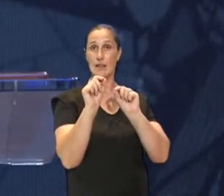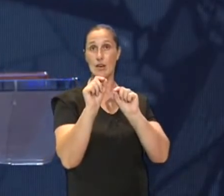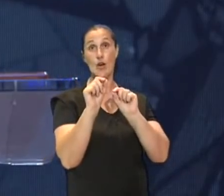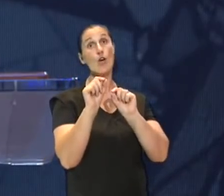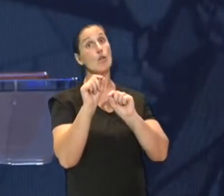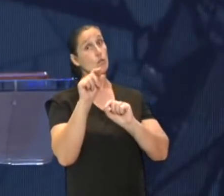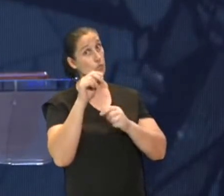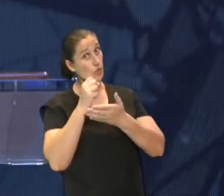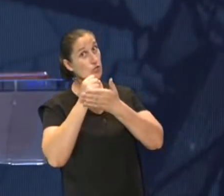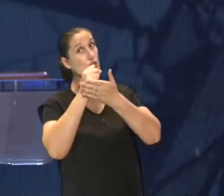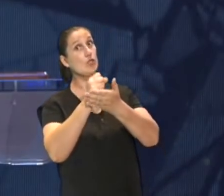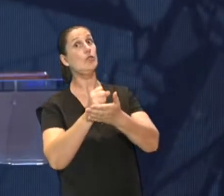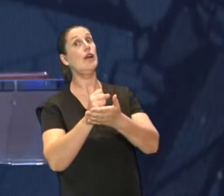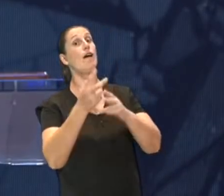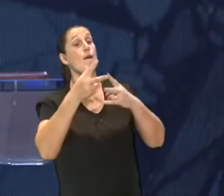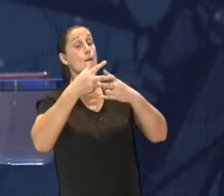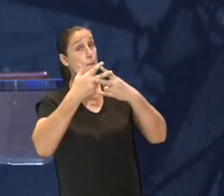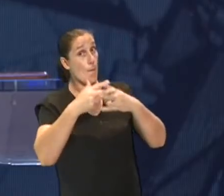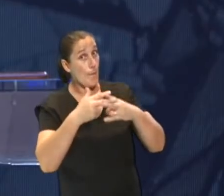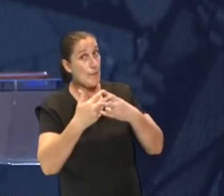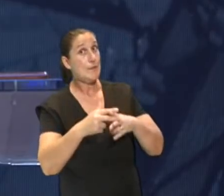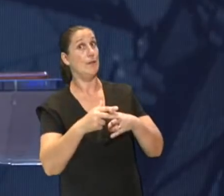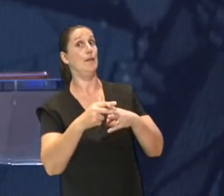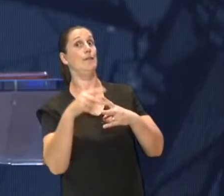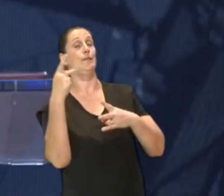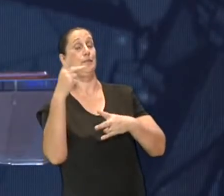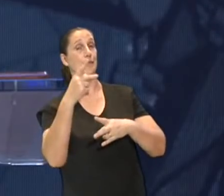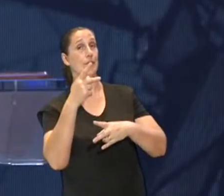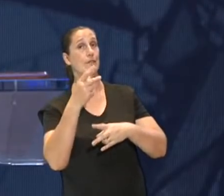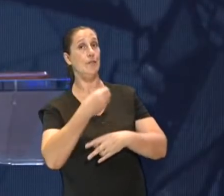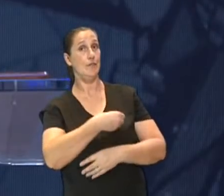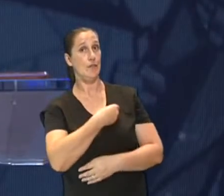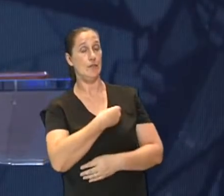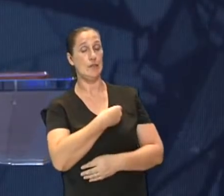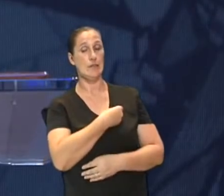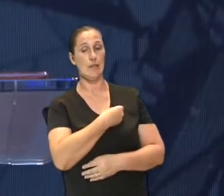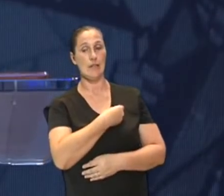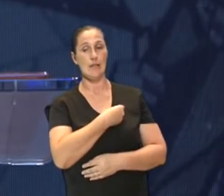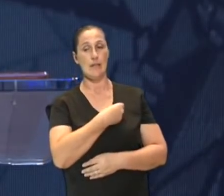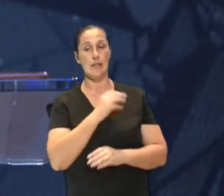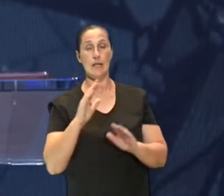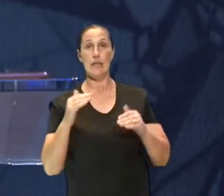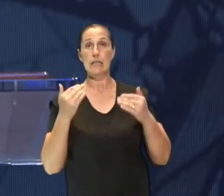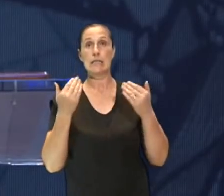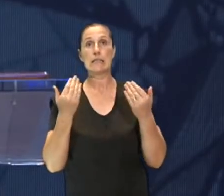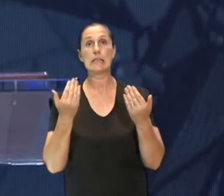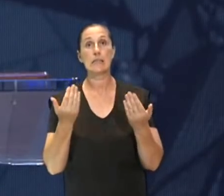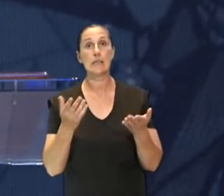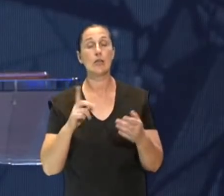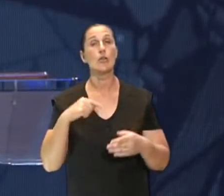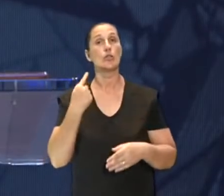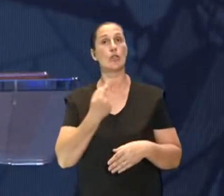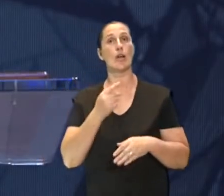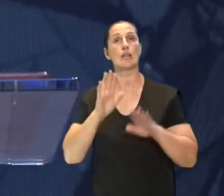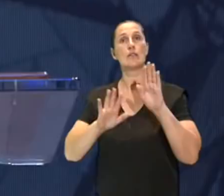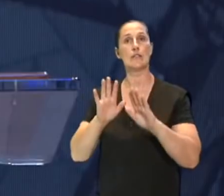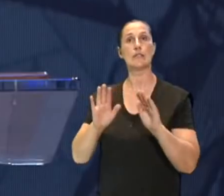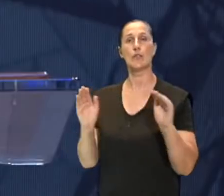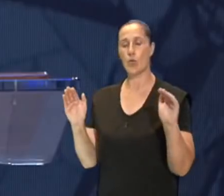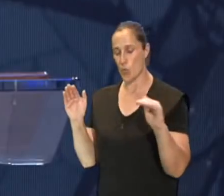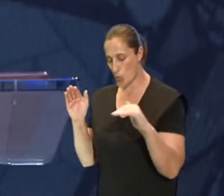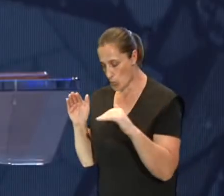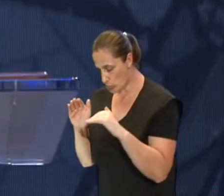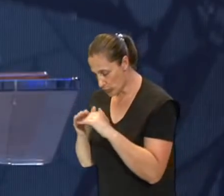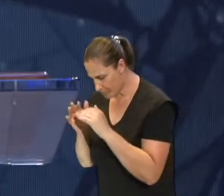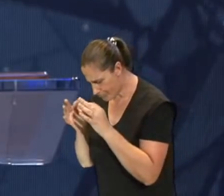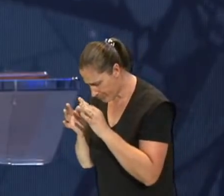vida, acerta aquilo que precisa ser acertado. E então com humildade a gente tem que se quebrantar na presença de